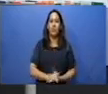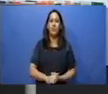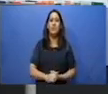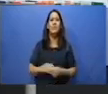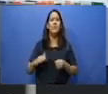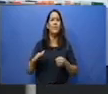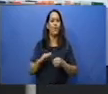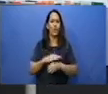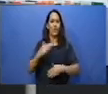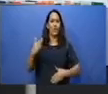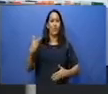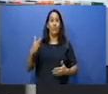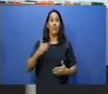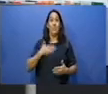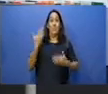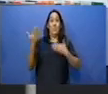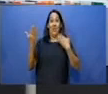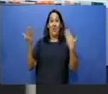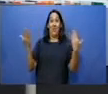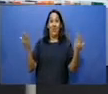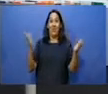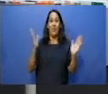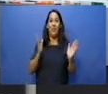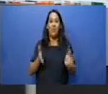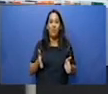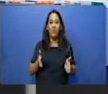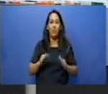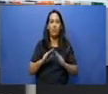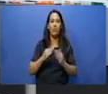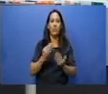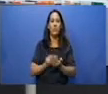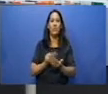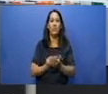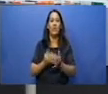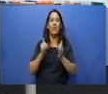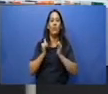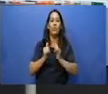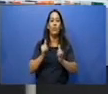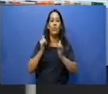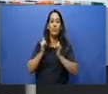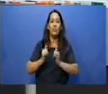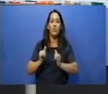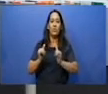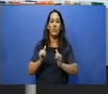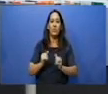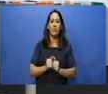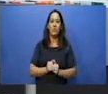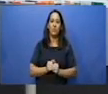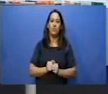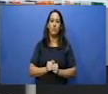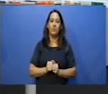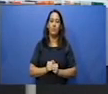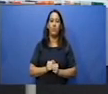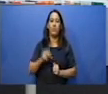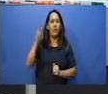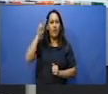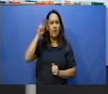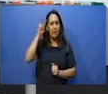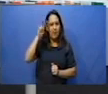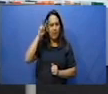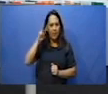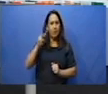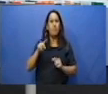de surpresas, hein? Na aula de hoje estudaremos notícia e informação. Lembra que nós já estudamos